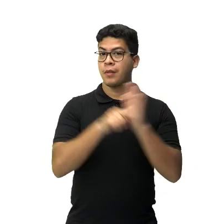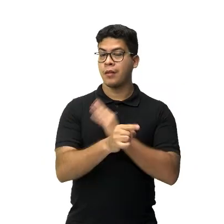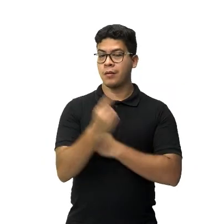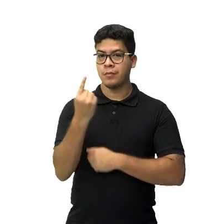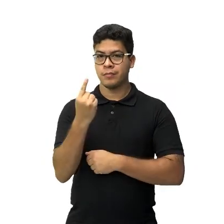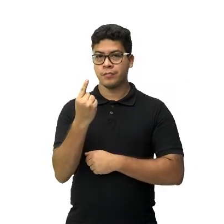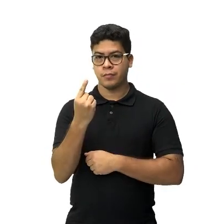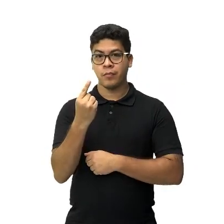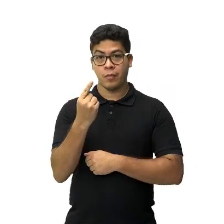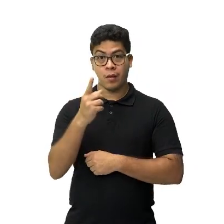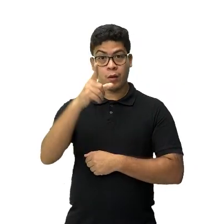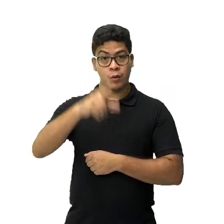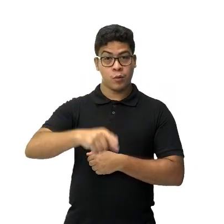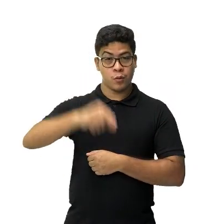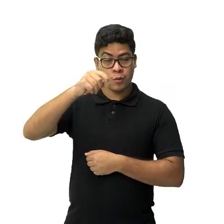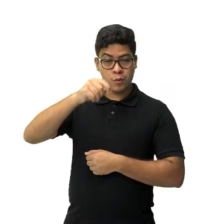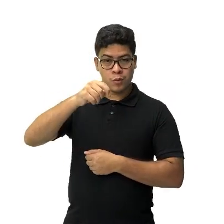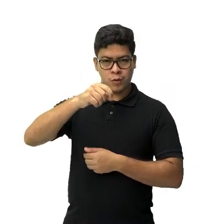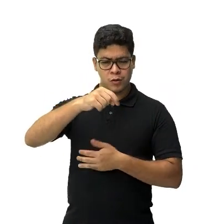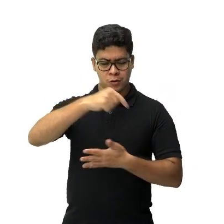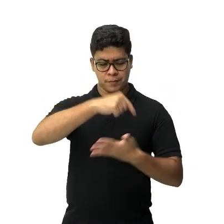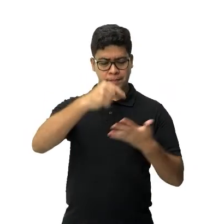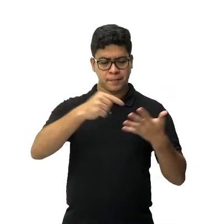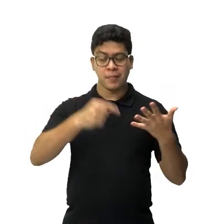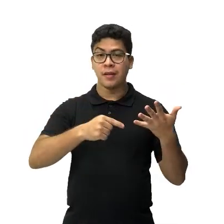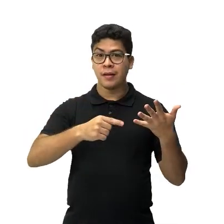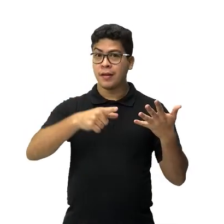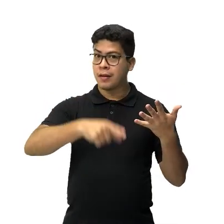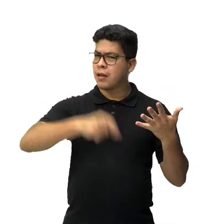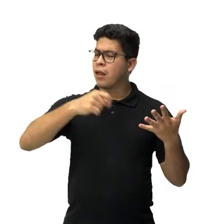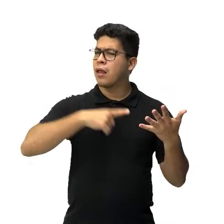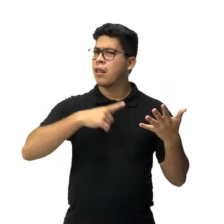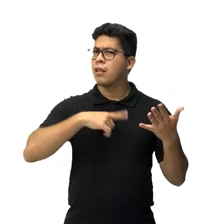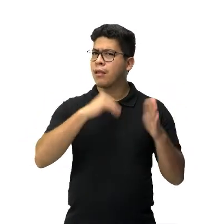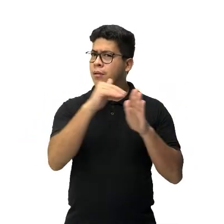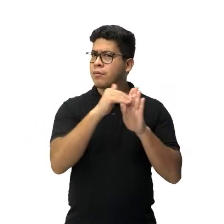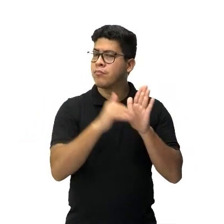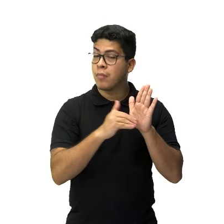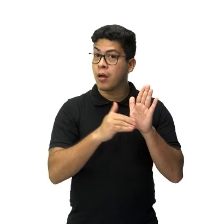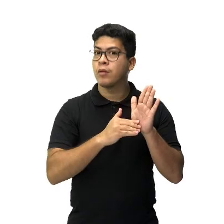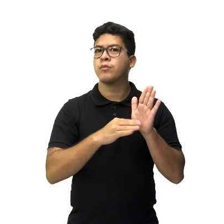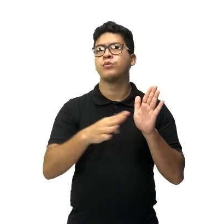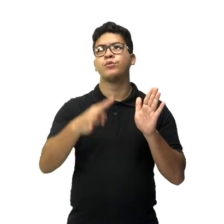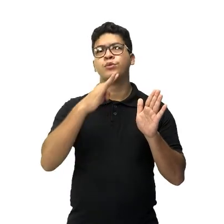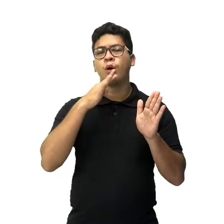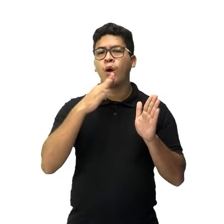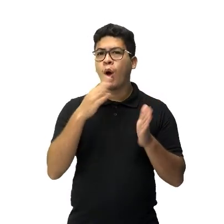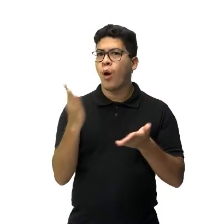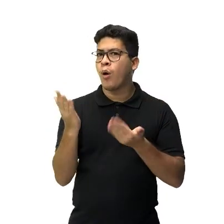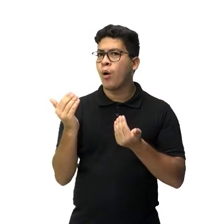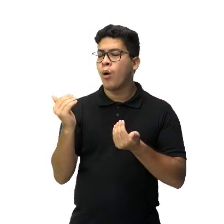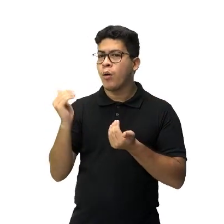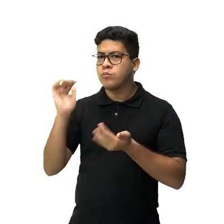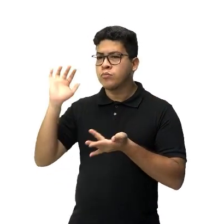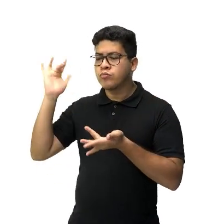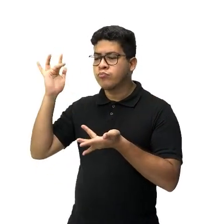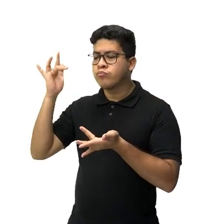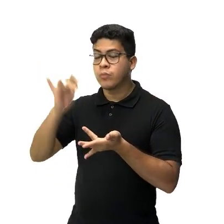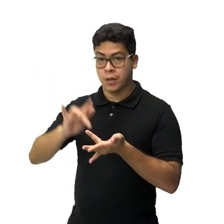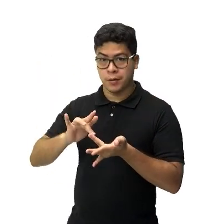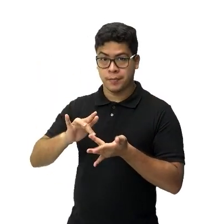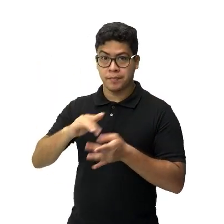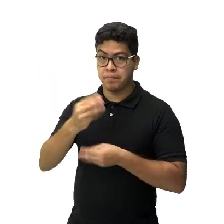seguinte: marque a alternativa que apresenta aspectos que você conhece das juventudes tradicionais.